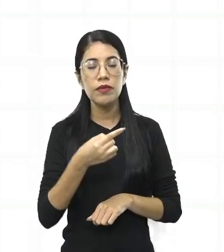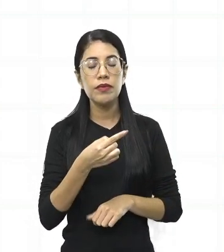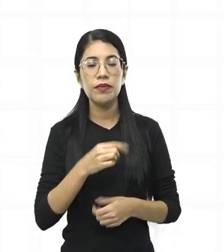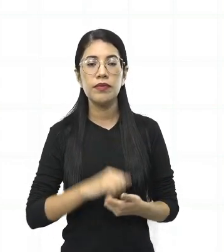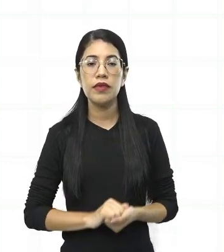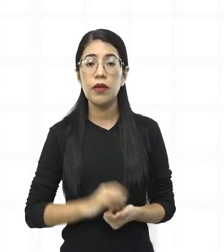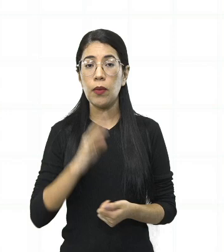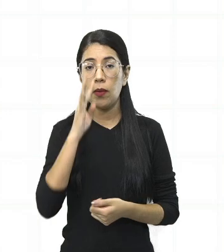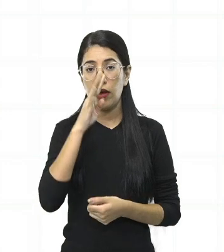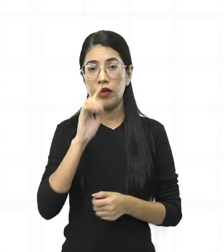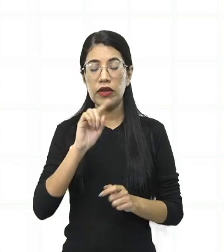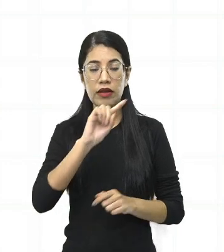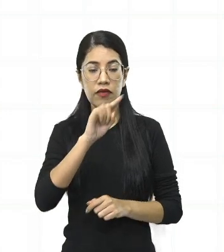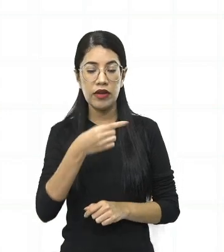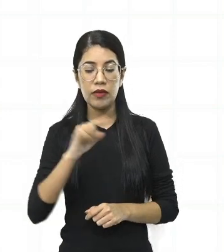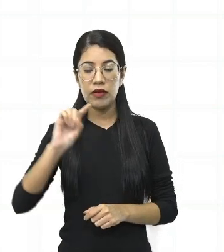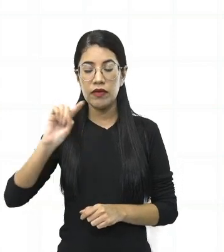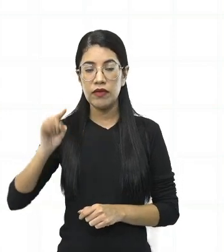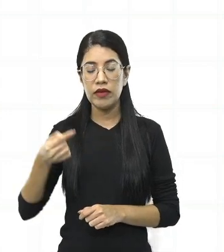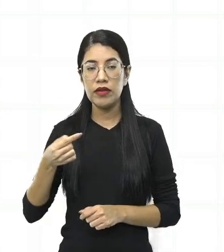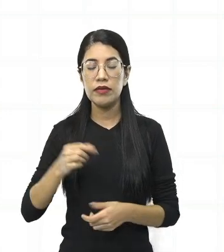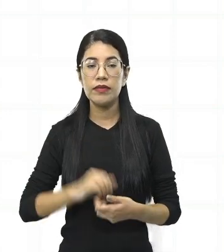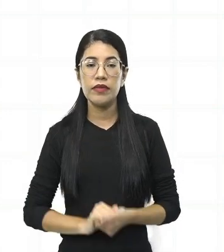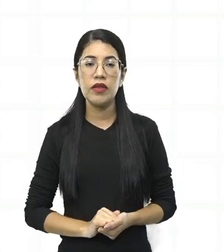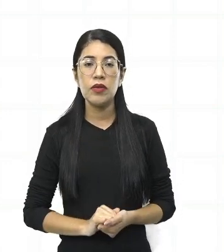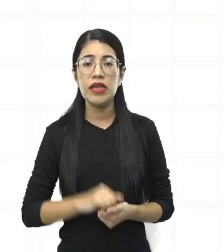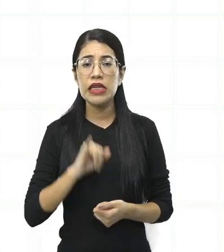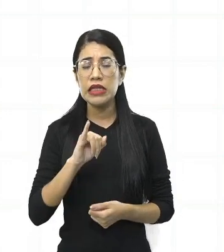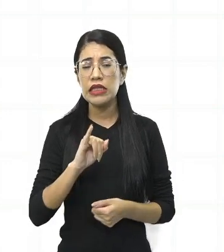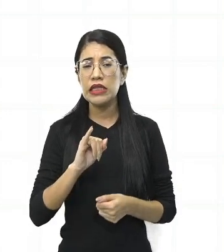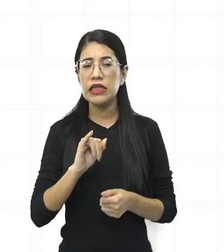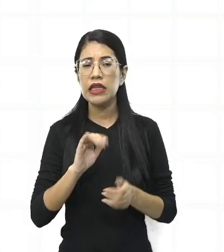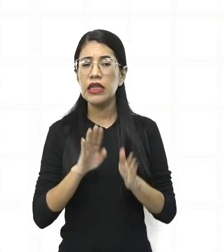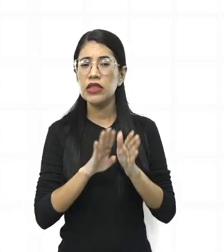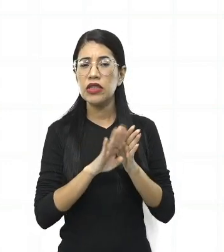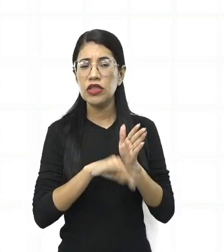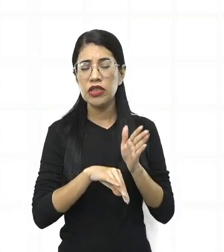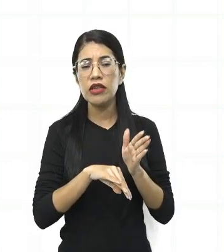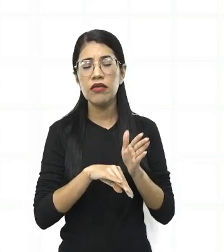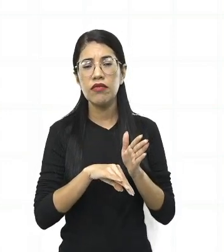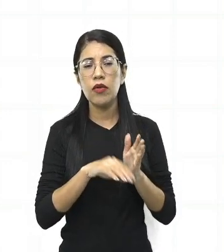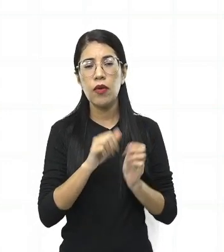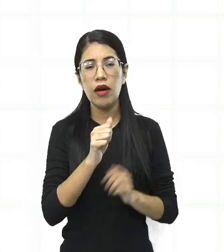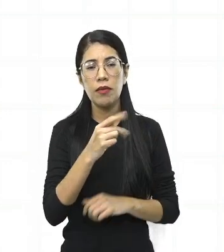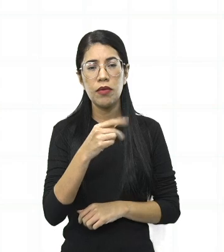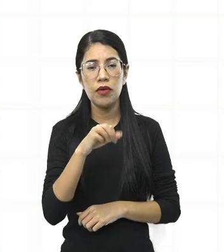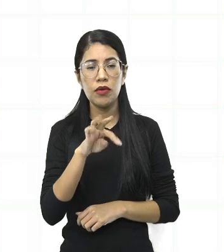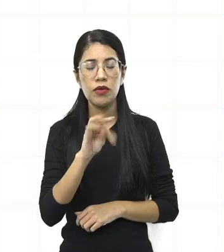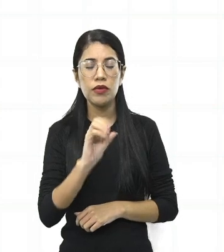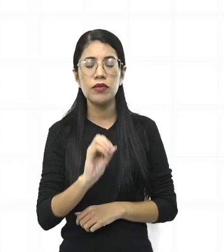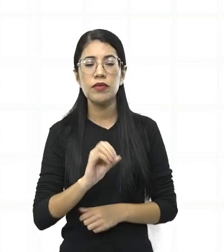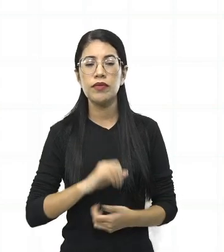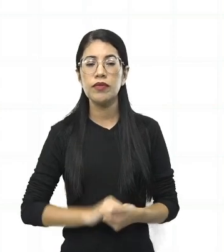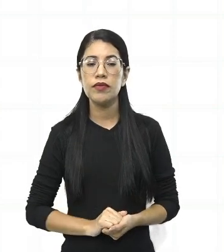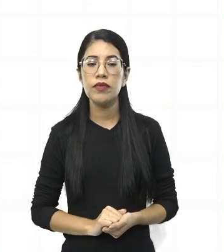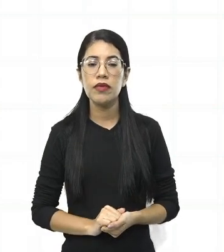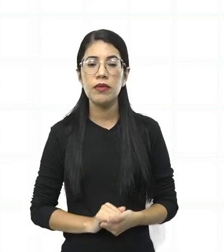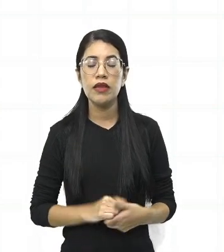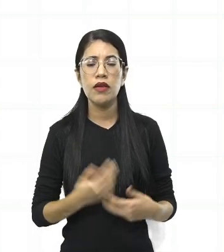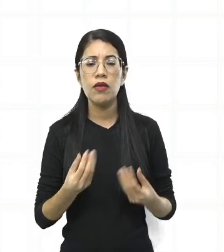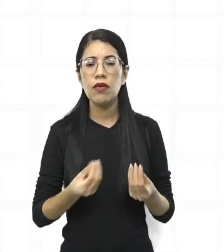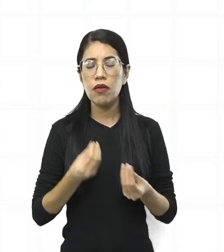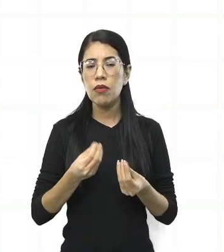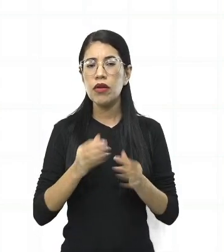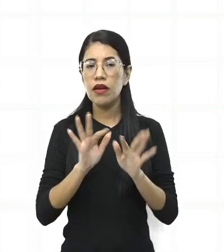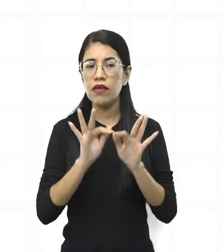atrevida está entre vírgula. Vamos tirar o aposto? A vírgula optou pela pirraça. E aí,